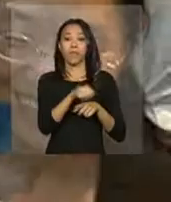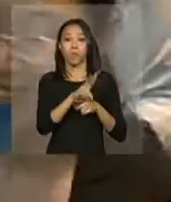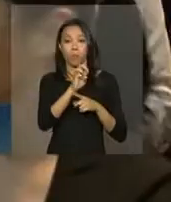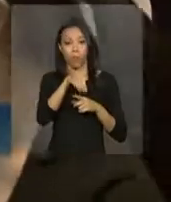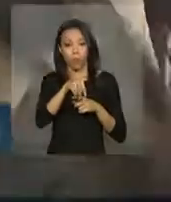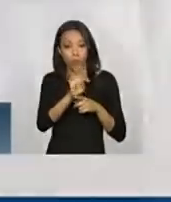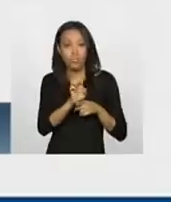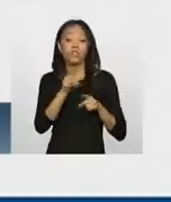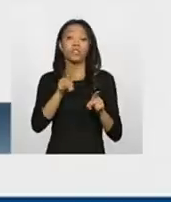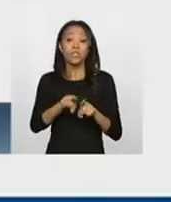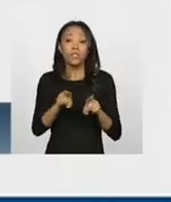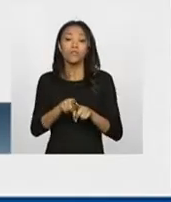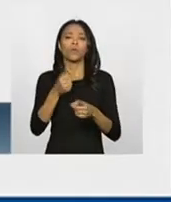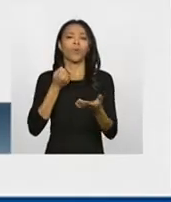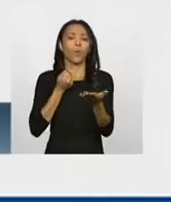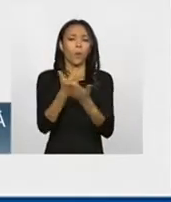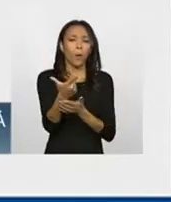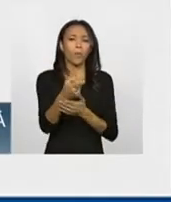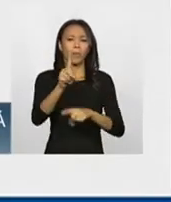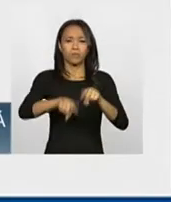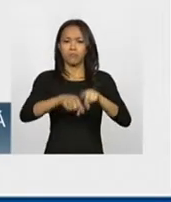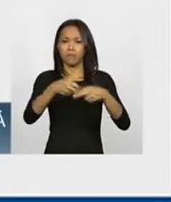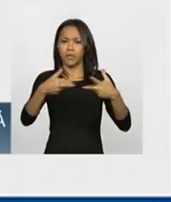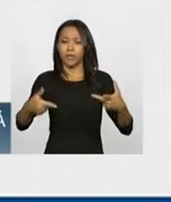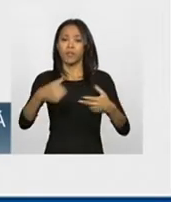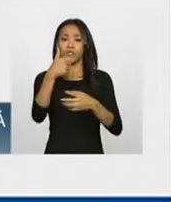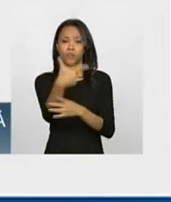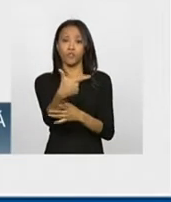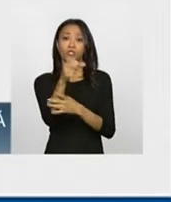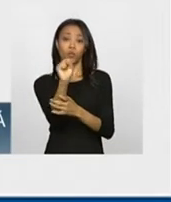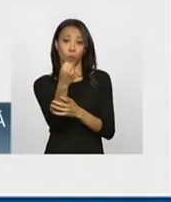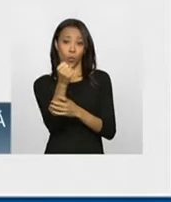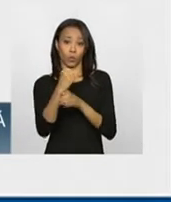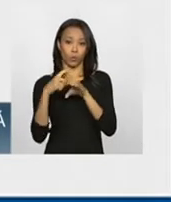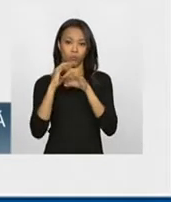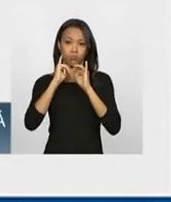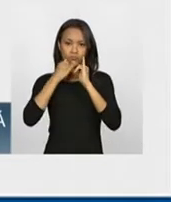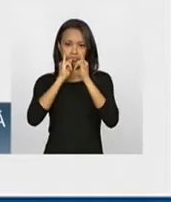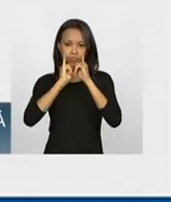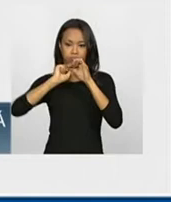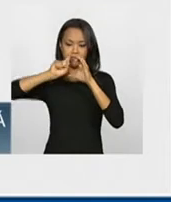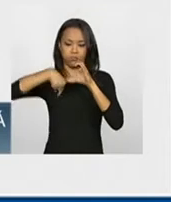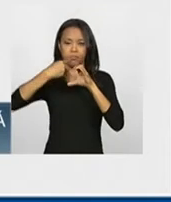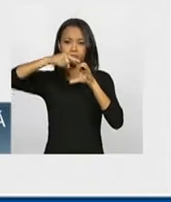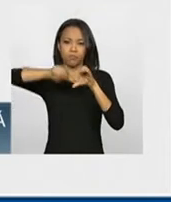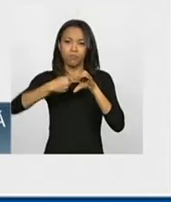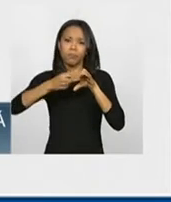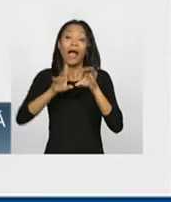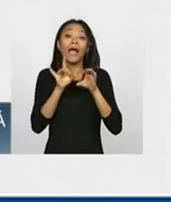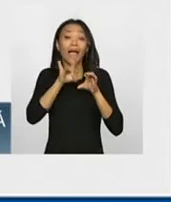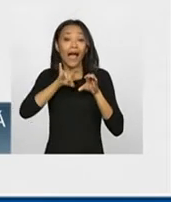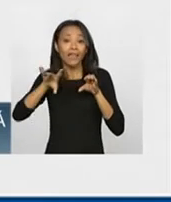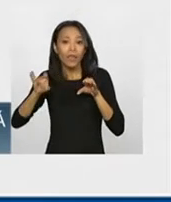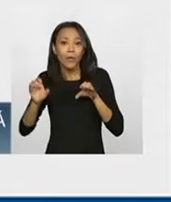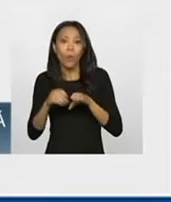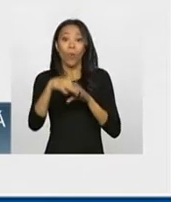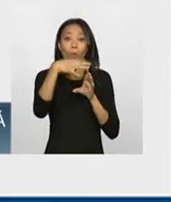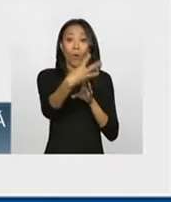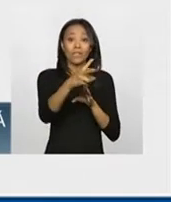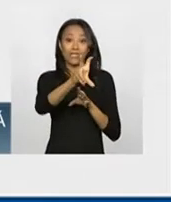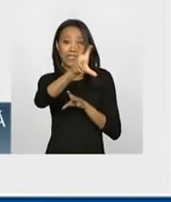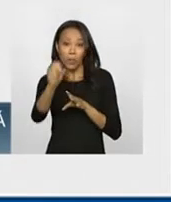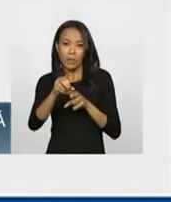inclui a compra e instalação de 28 transformadores cada um com 450 toneladas